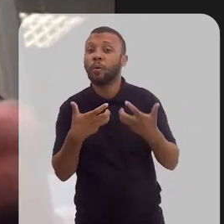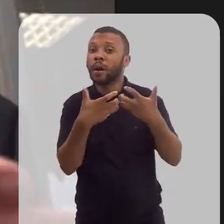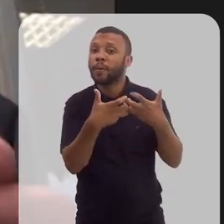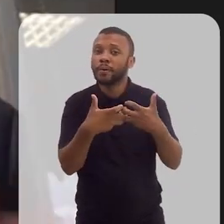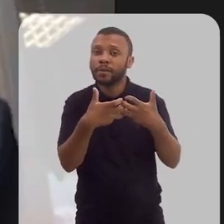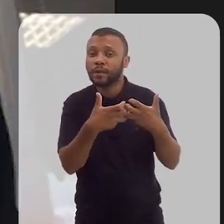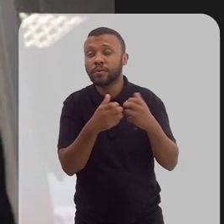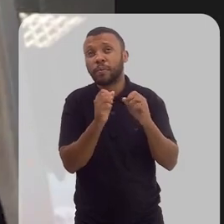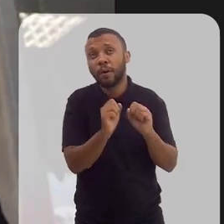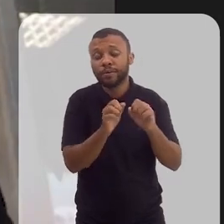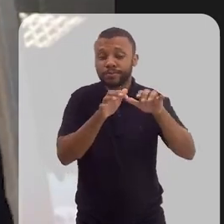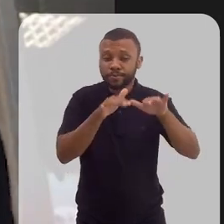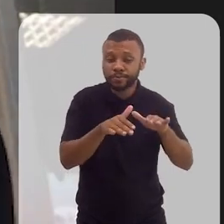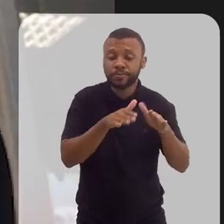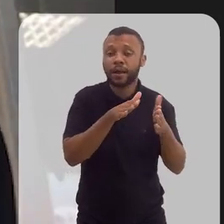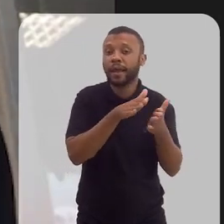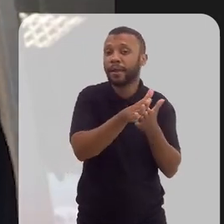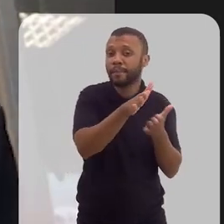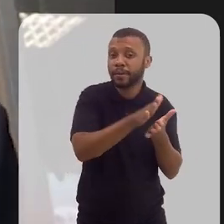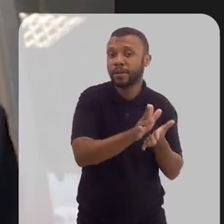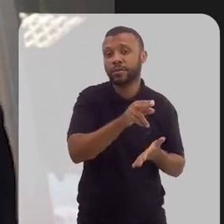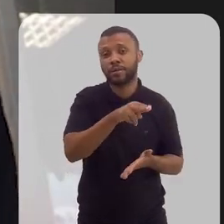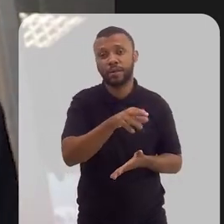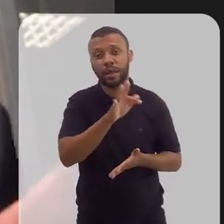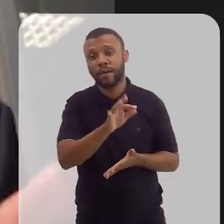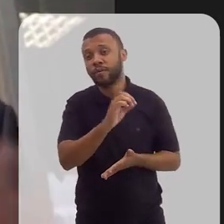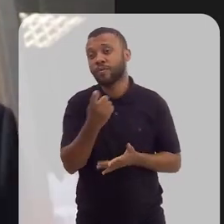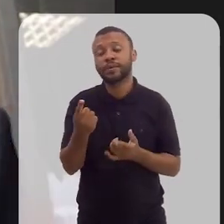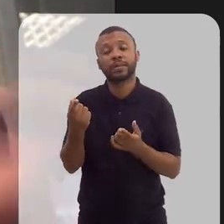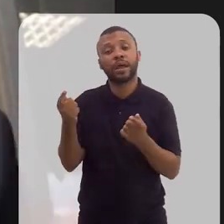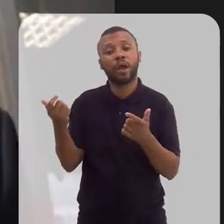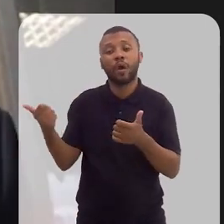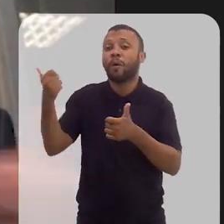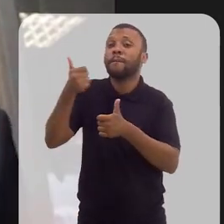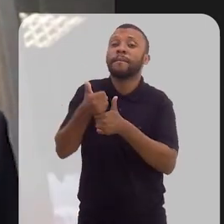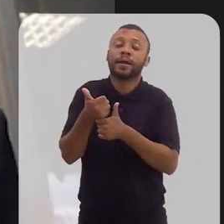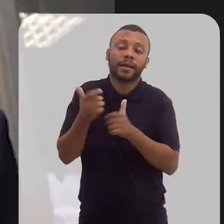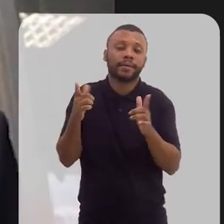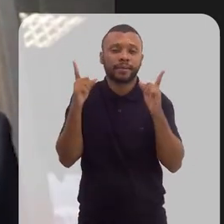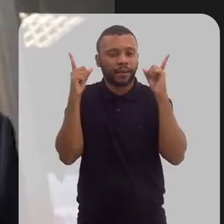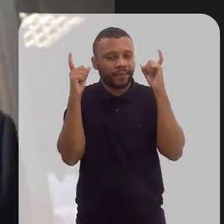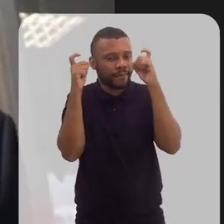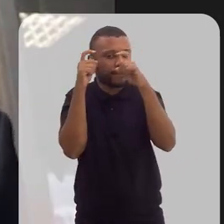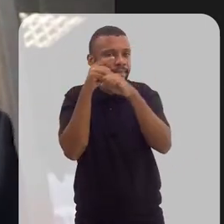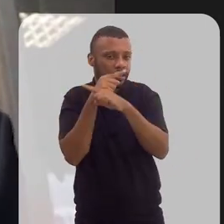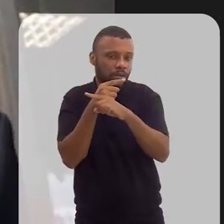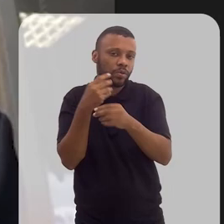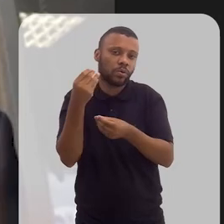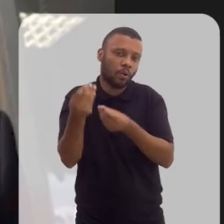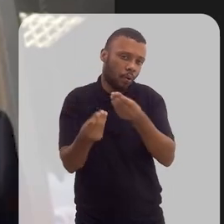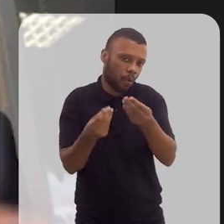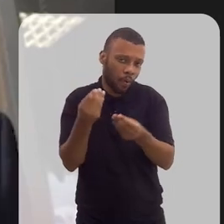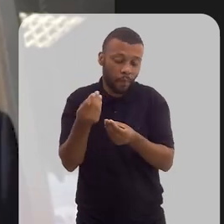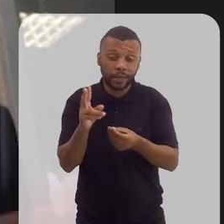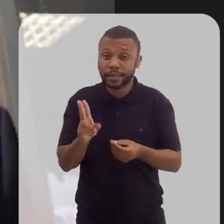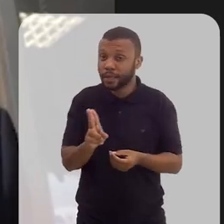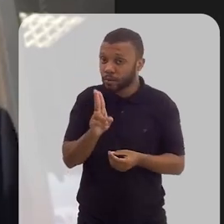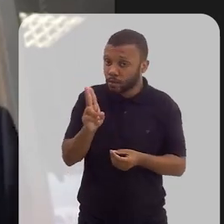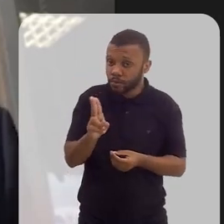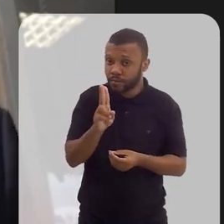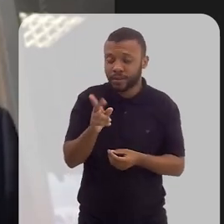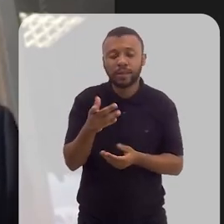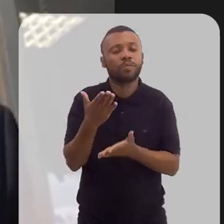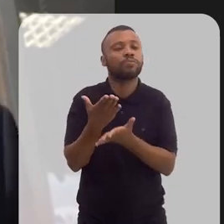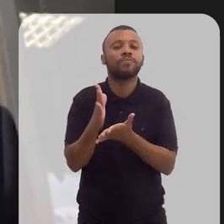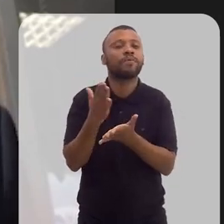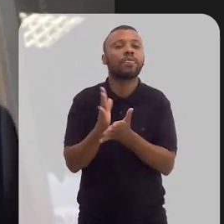tempo que você emite, você compensa aquilo. A outra é você dizer que você não emite, né? É muito difícil você dizer que na tua atividade você não vai fazer